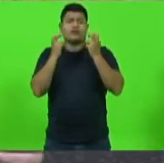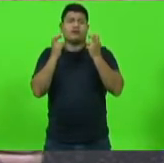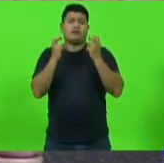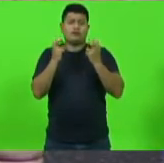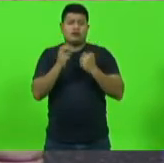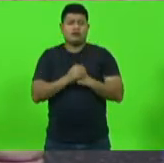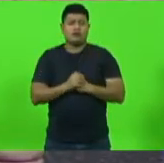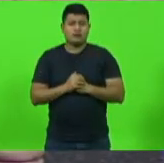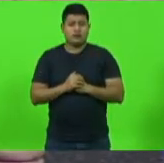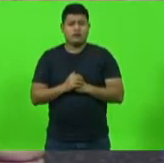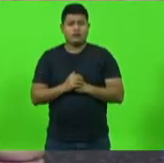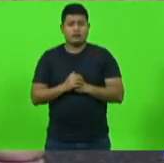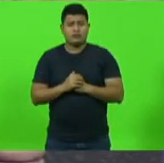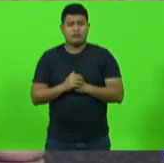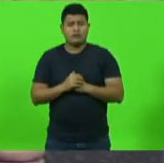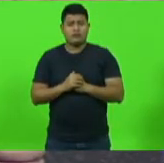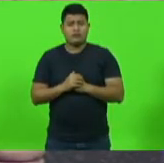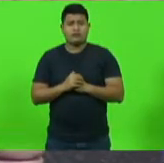quem tem que votar.